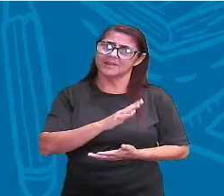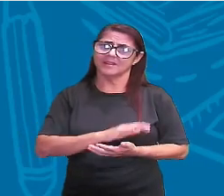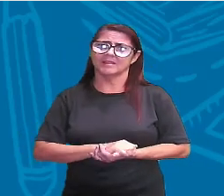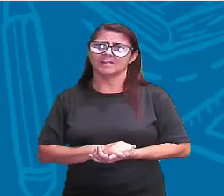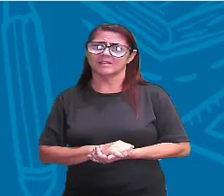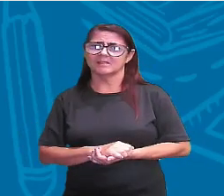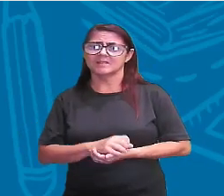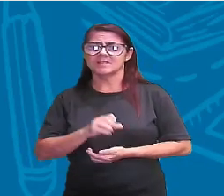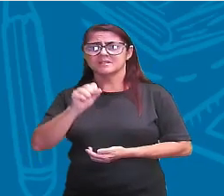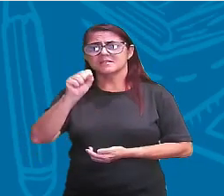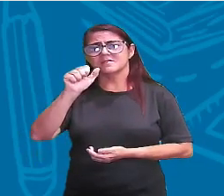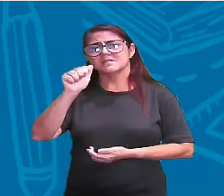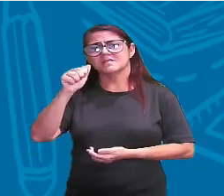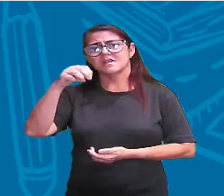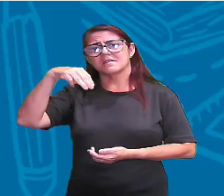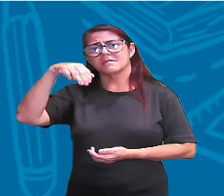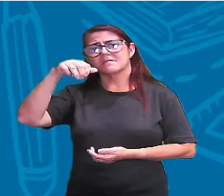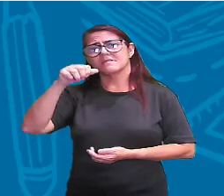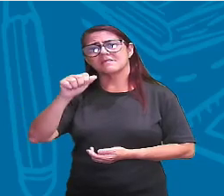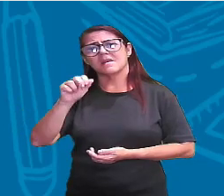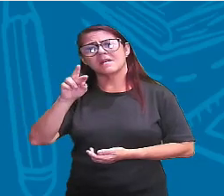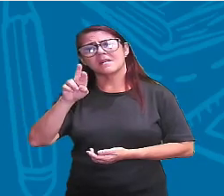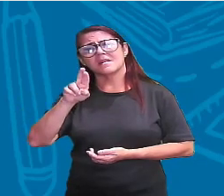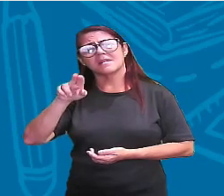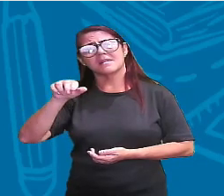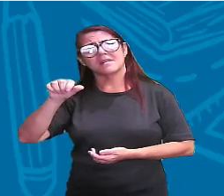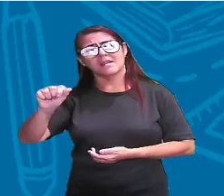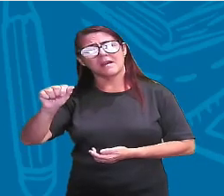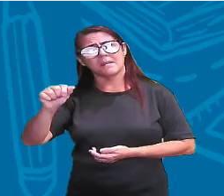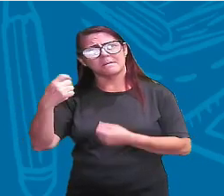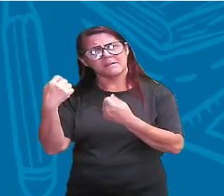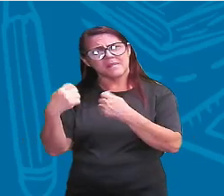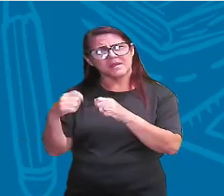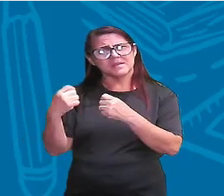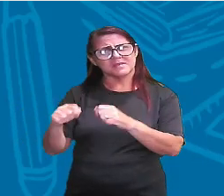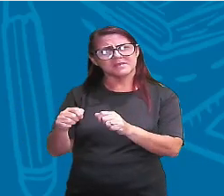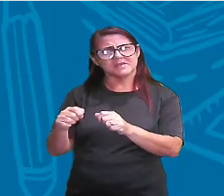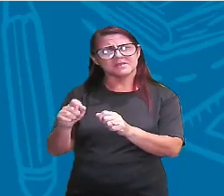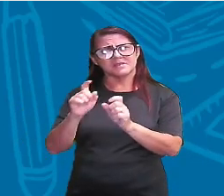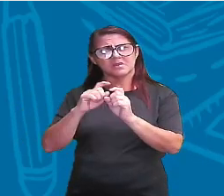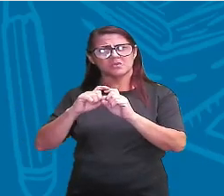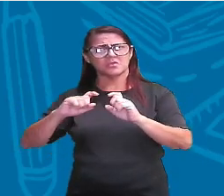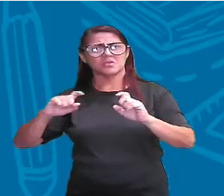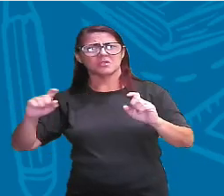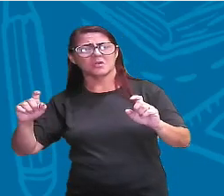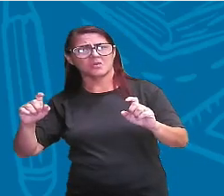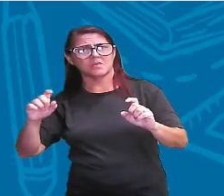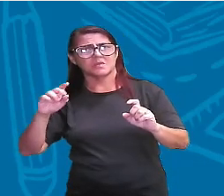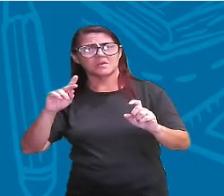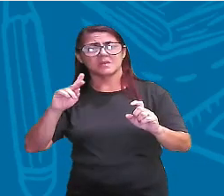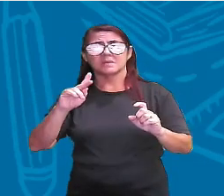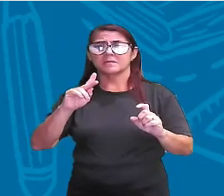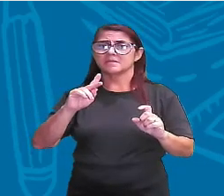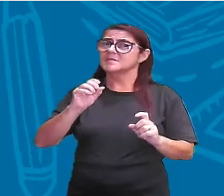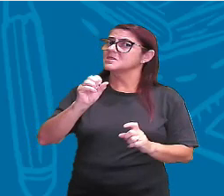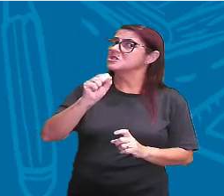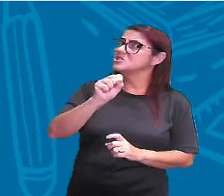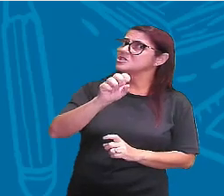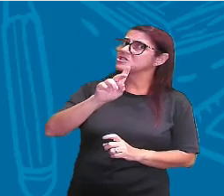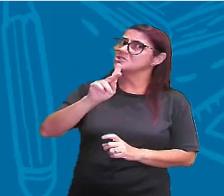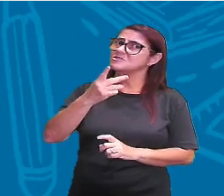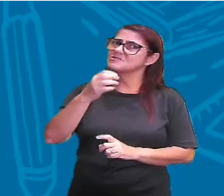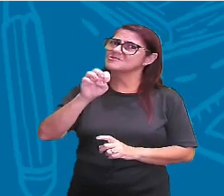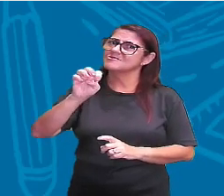aí, Samara, essa pessoa, ela precisa do pronome objeto referente a she. E no pronome objeto, quem